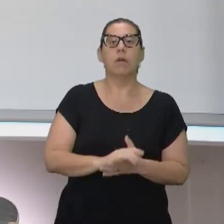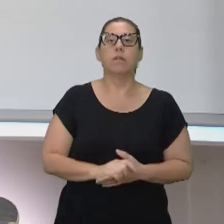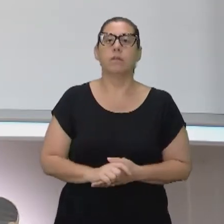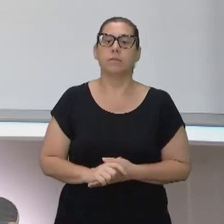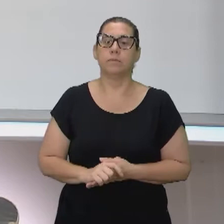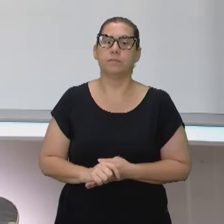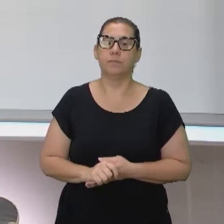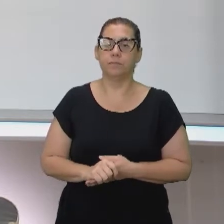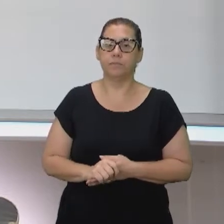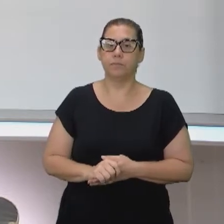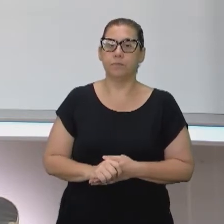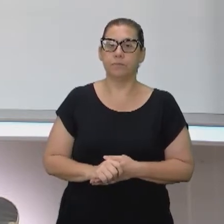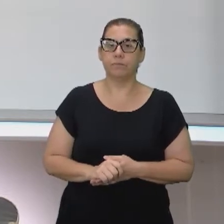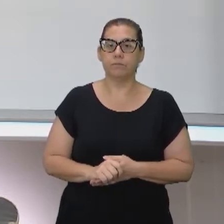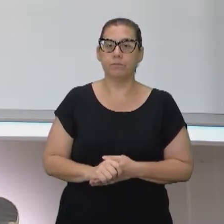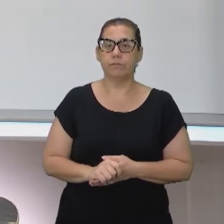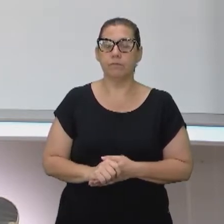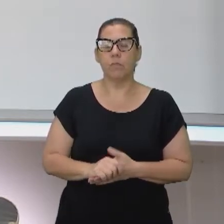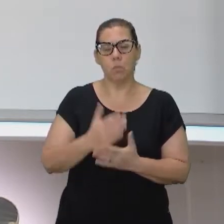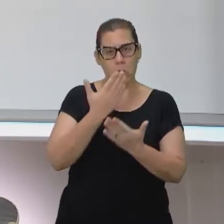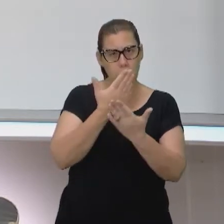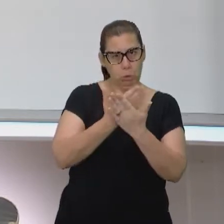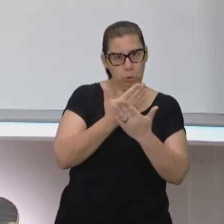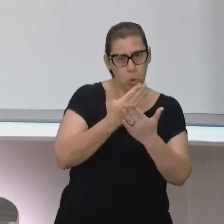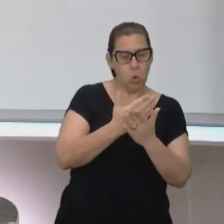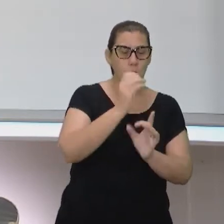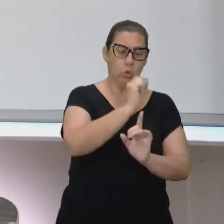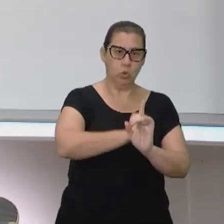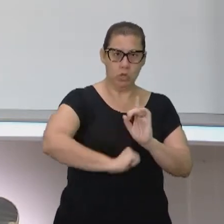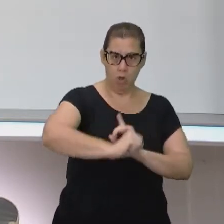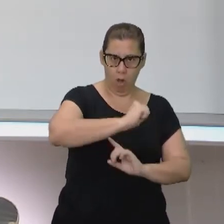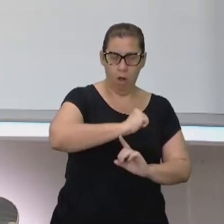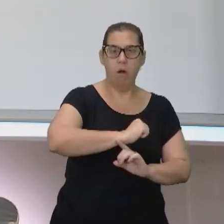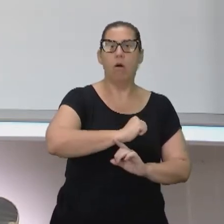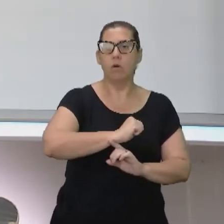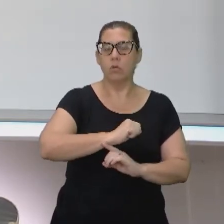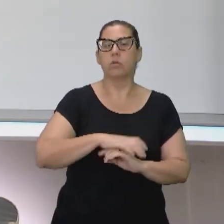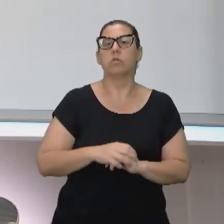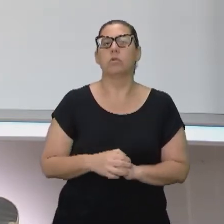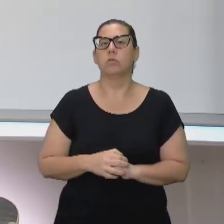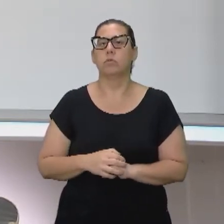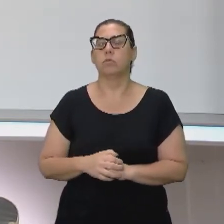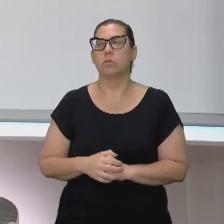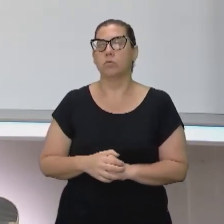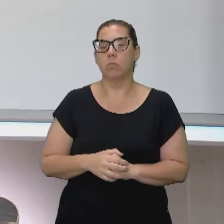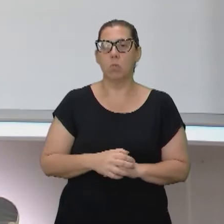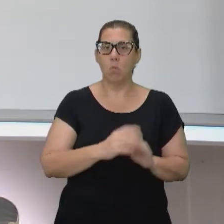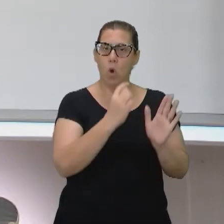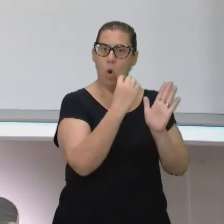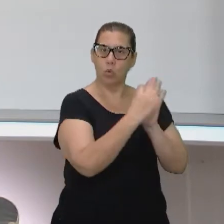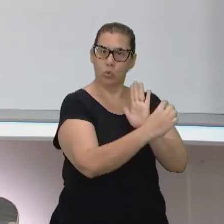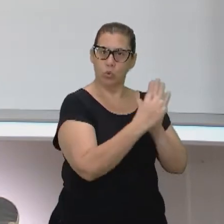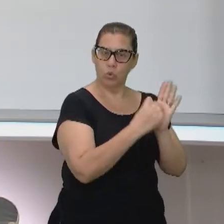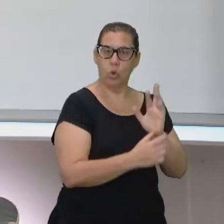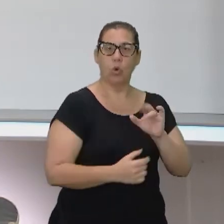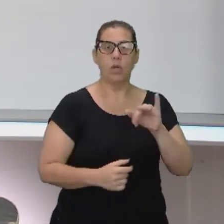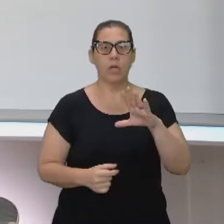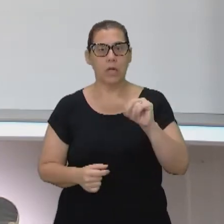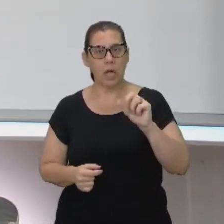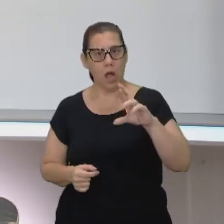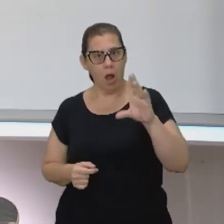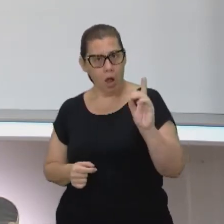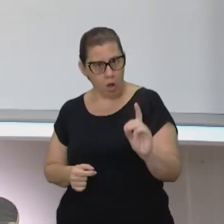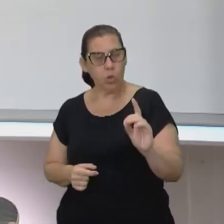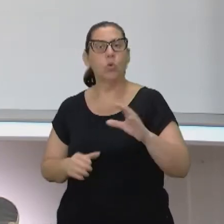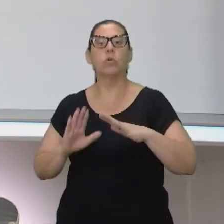respeito de um estudo sociológico, na verdade, né, de um autor que se chama Ricardo Antunes. A